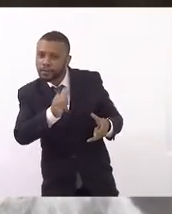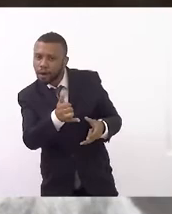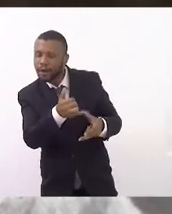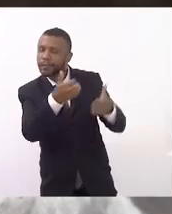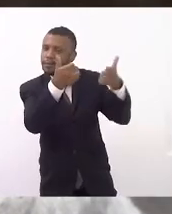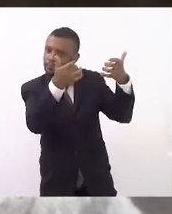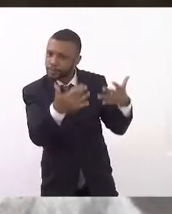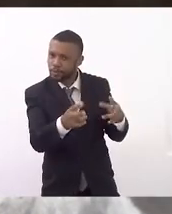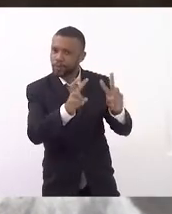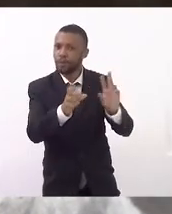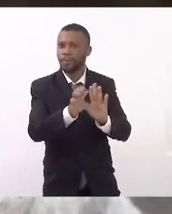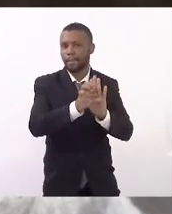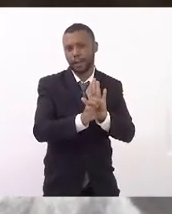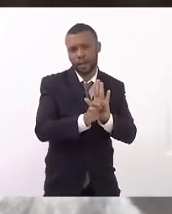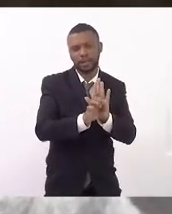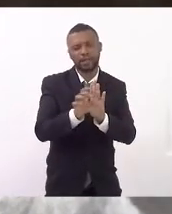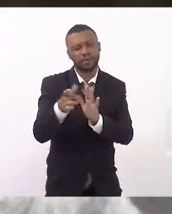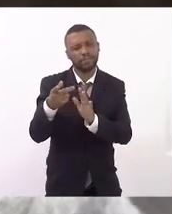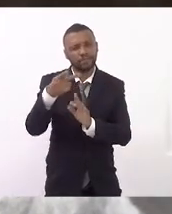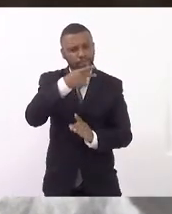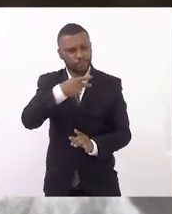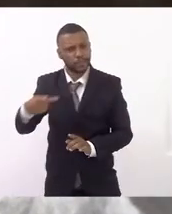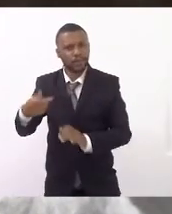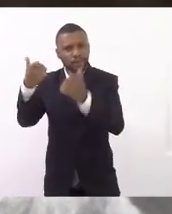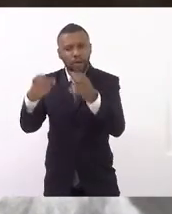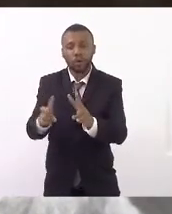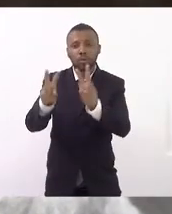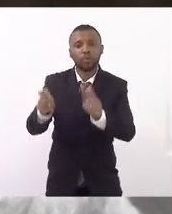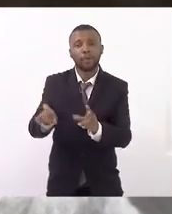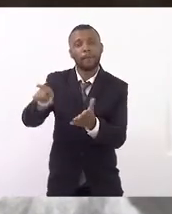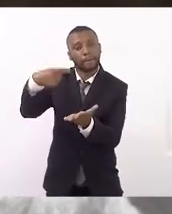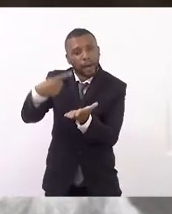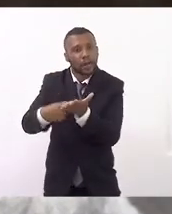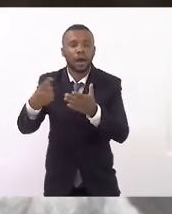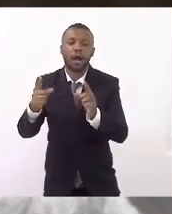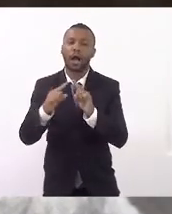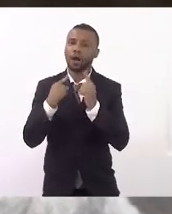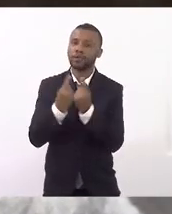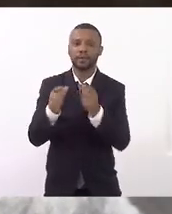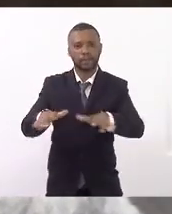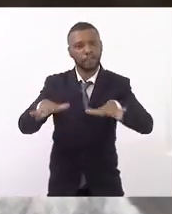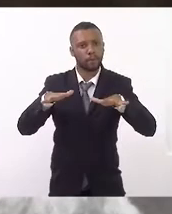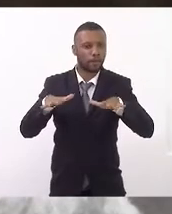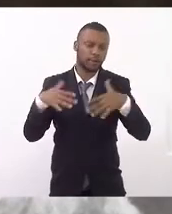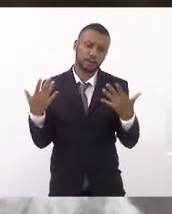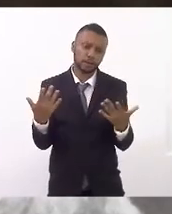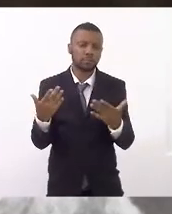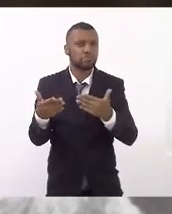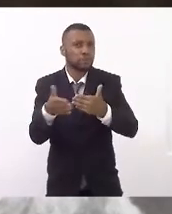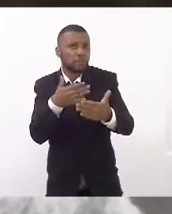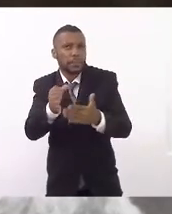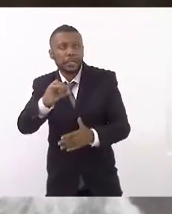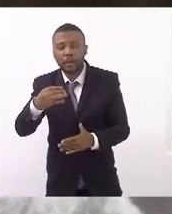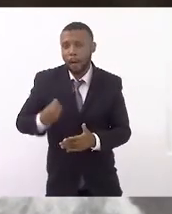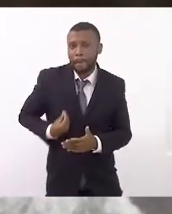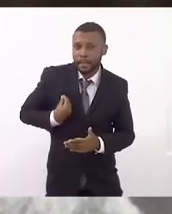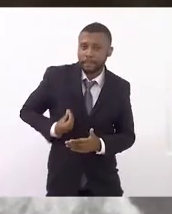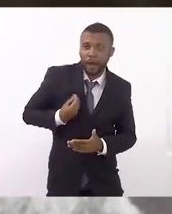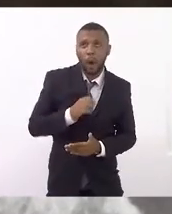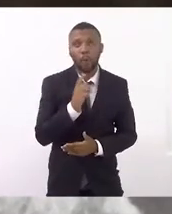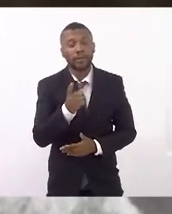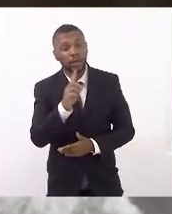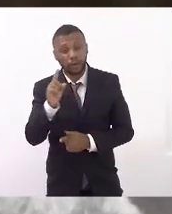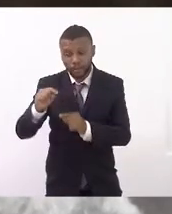sempre bem-vinda. Então, independente de participar dessa audiência e falar logo mais sobre o